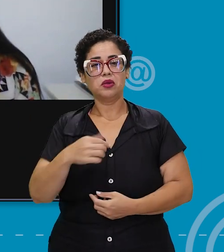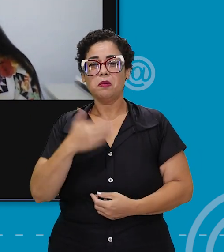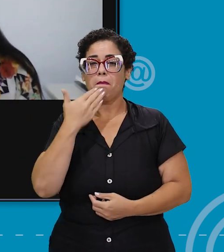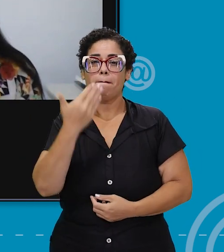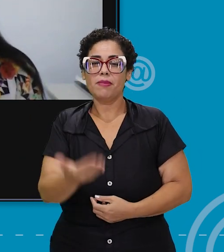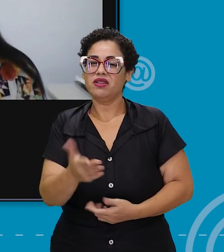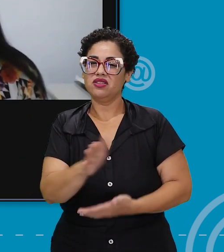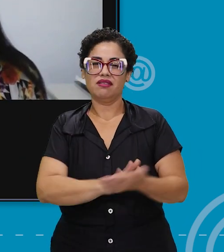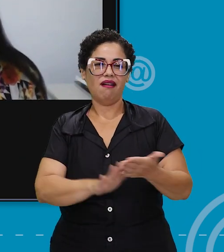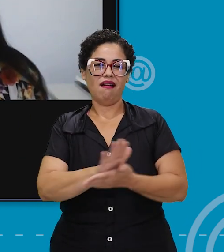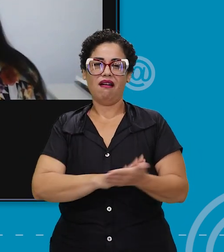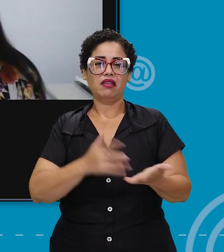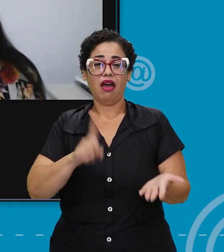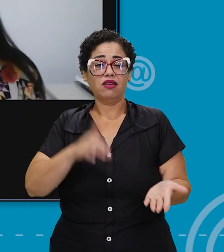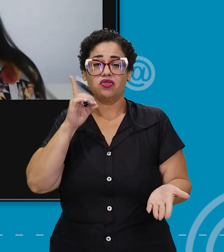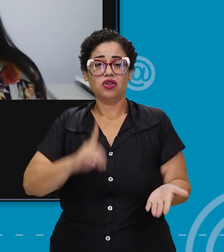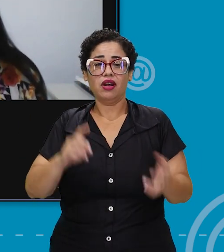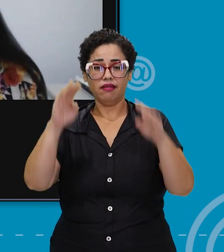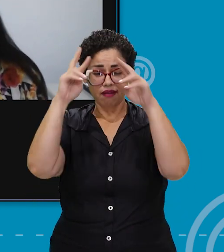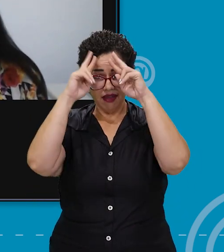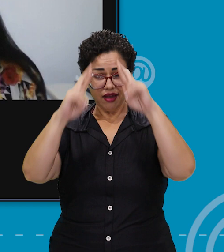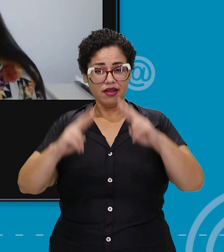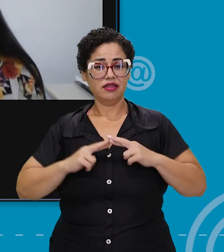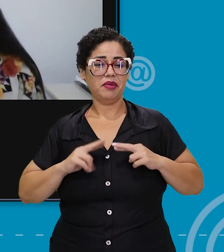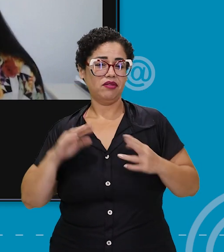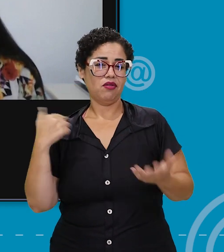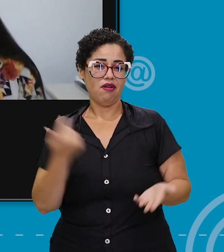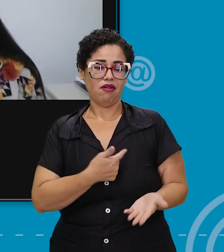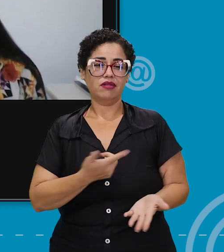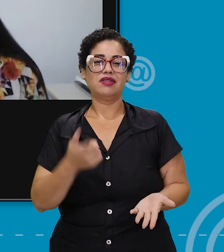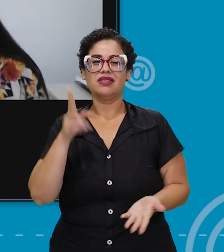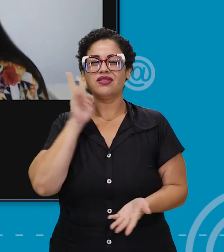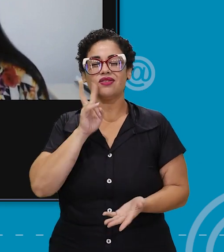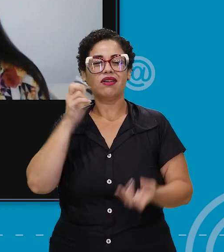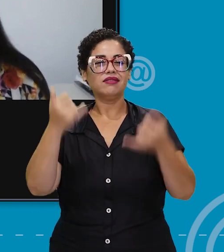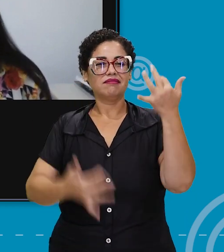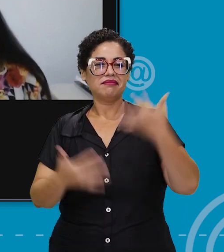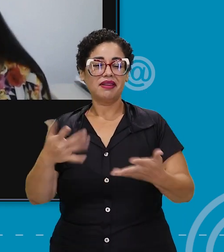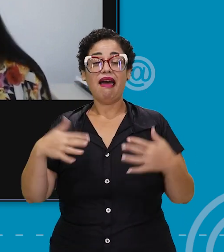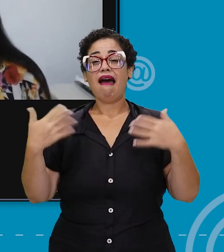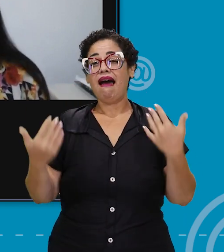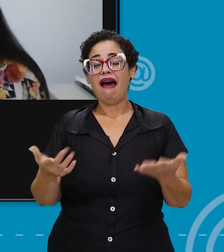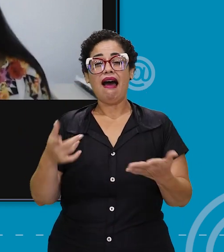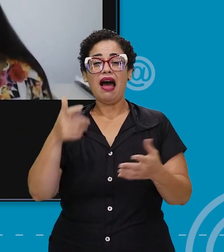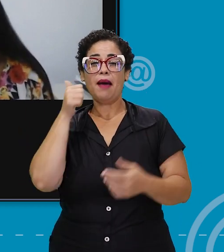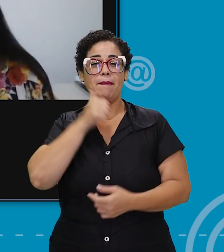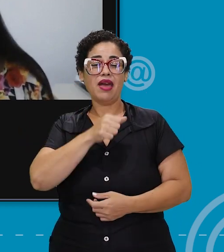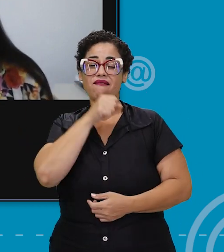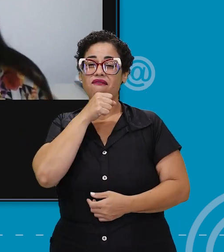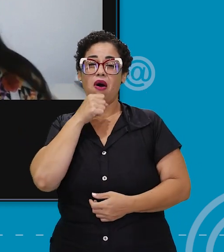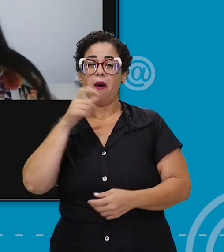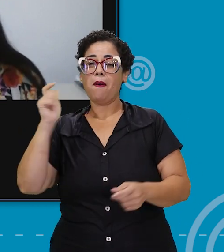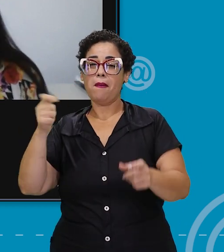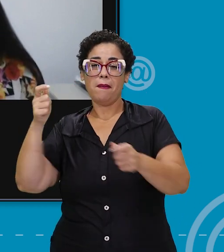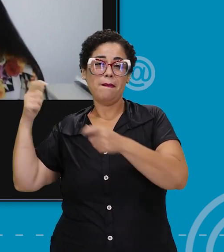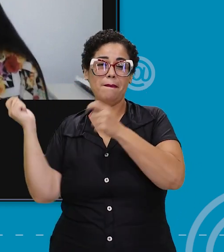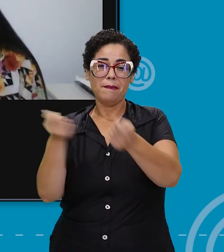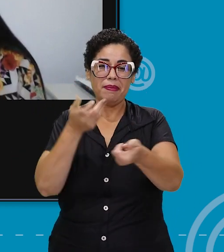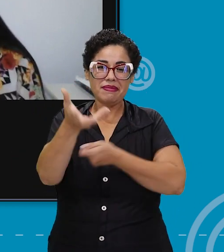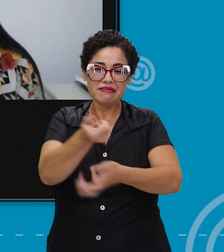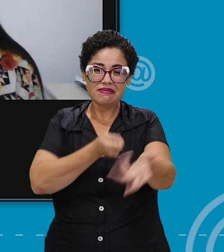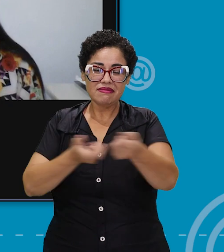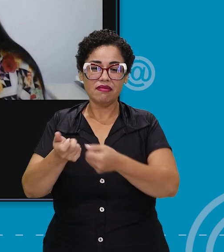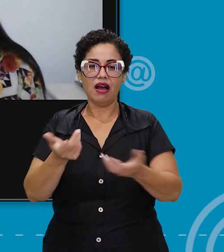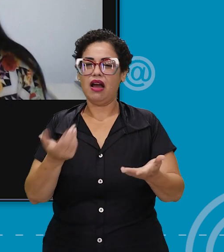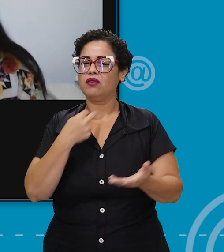A gente não está pedindo nada além dos nossos direitos e respeito. Então, essa história de que minha avó foi pegando laço, eu acredito